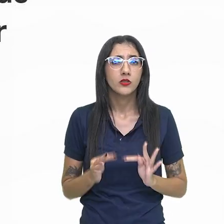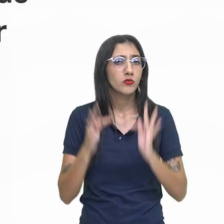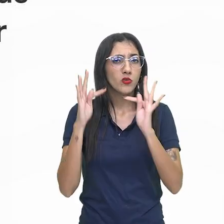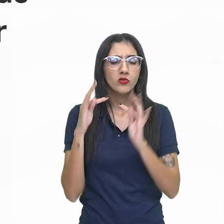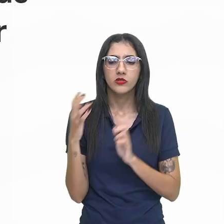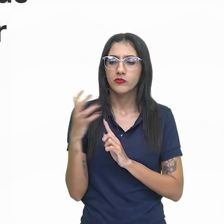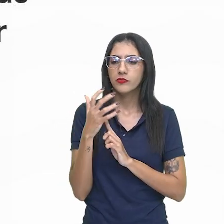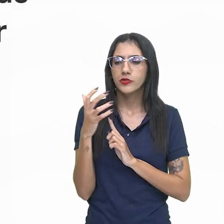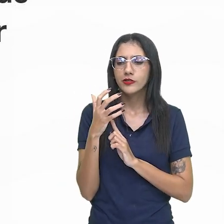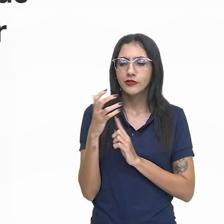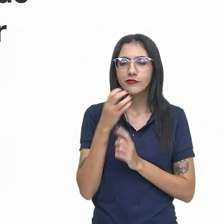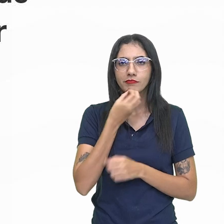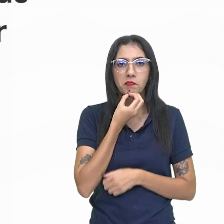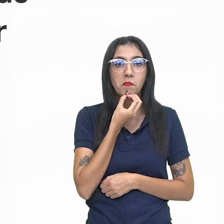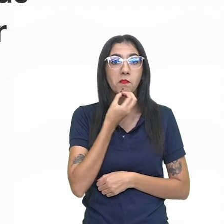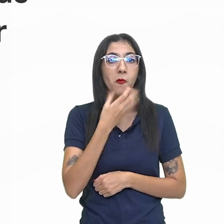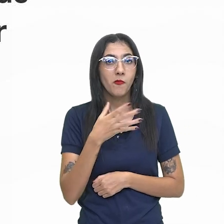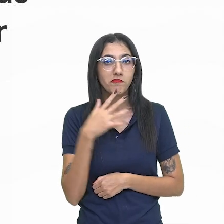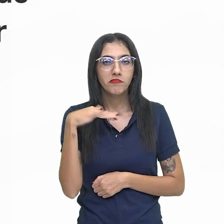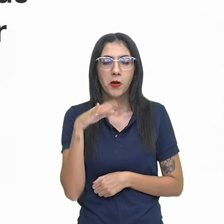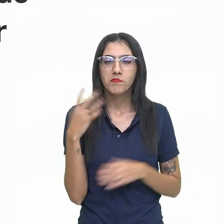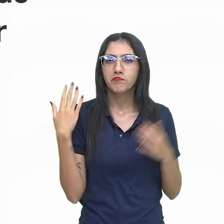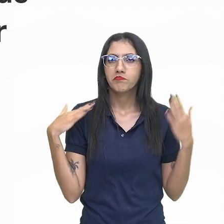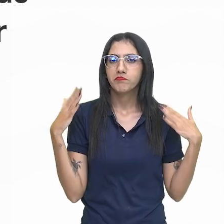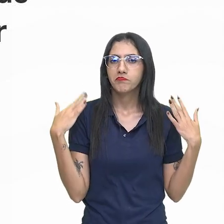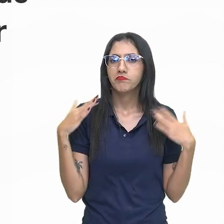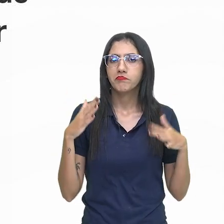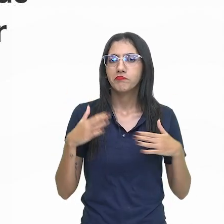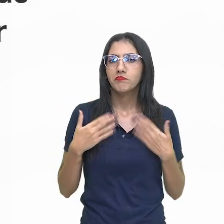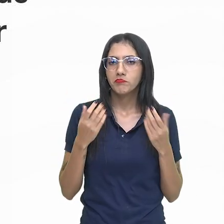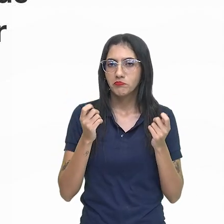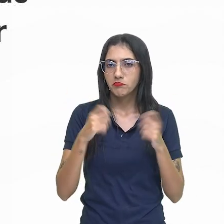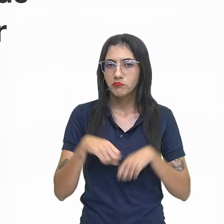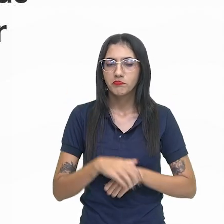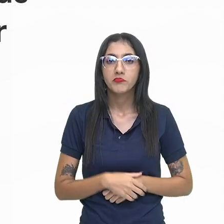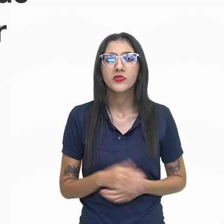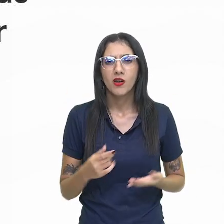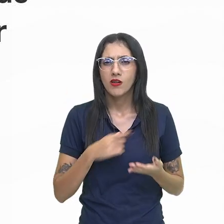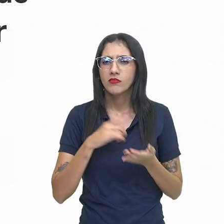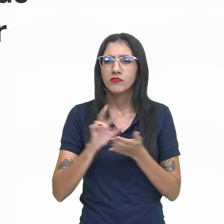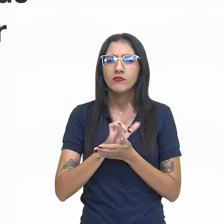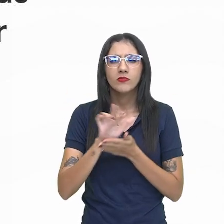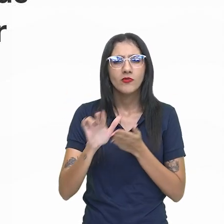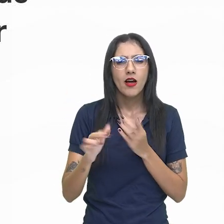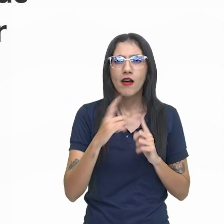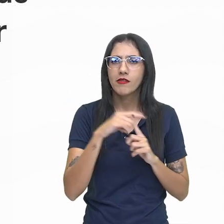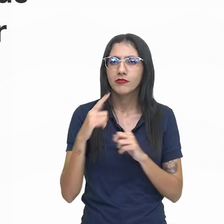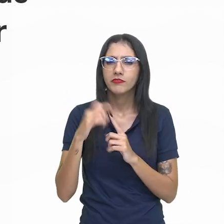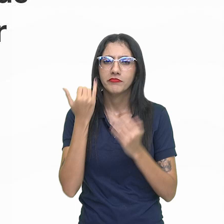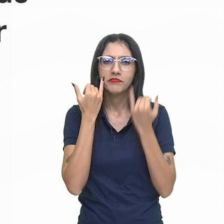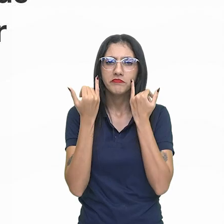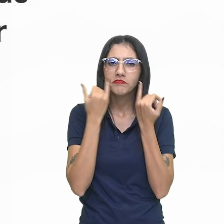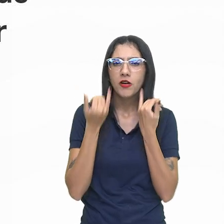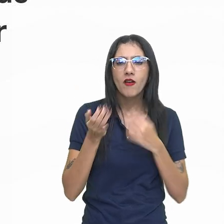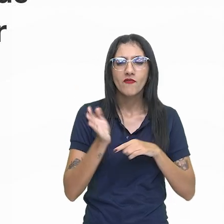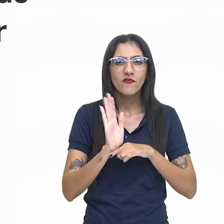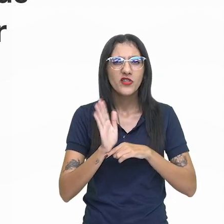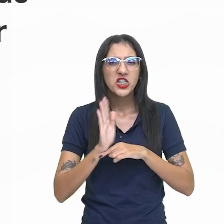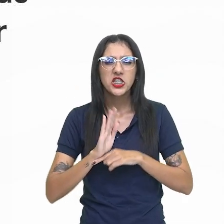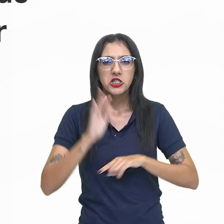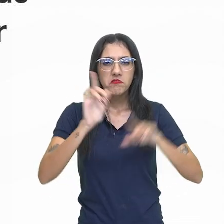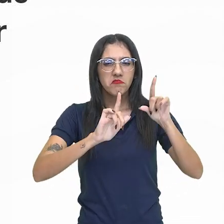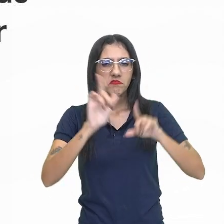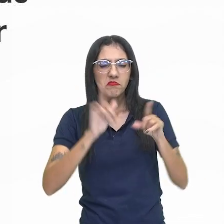impacta positivamente no lazer? Através do acesso a uma ampla variedade de entretenimento, como filmes, programas